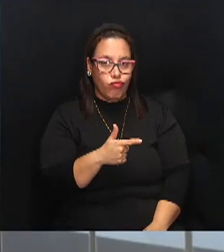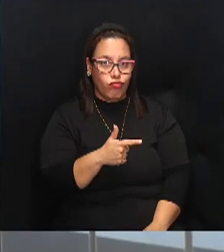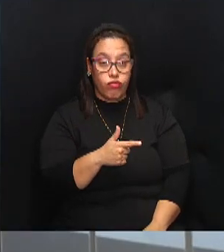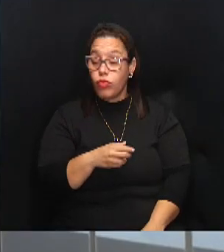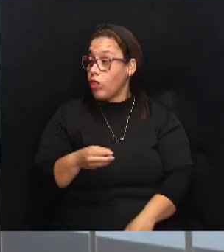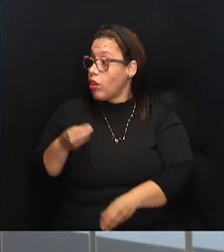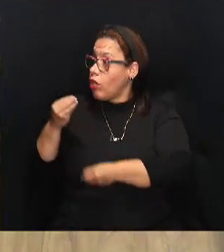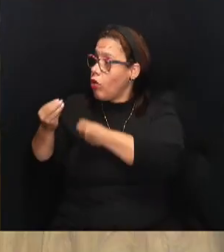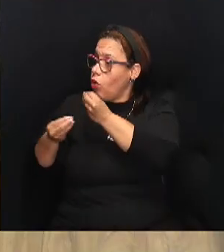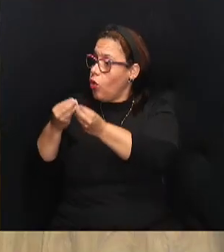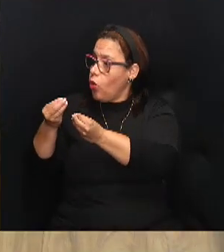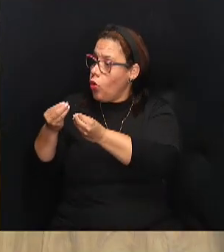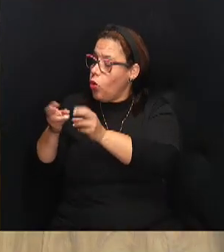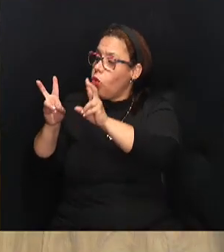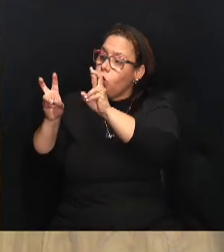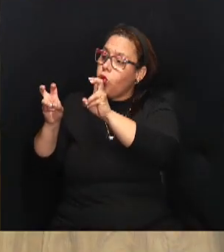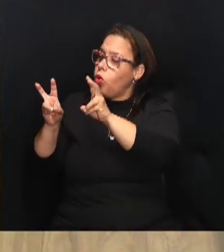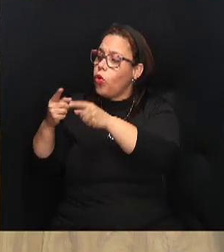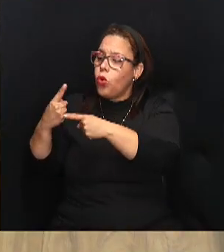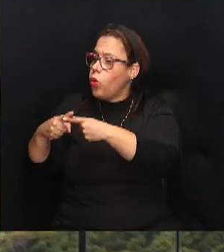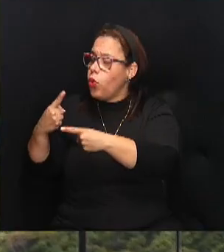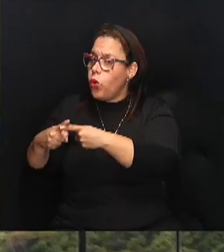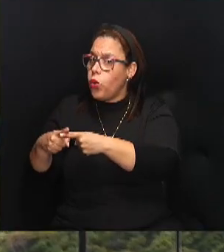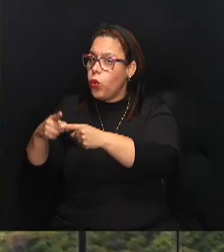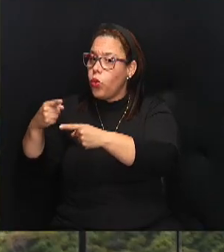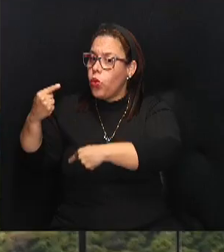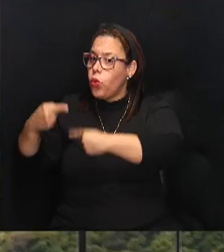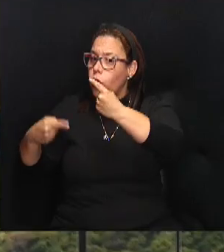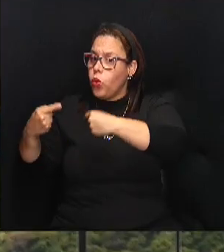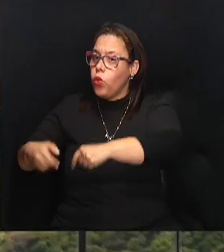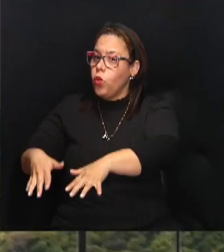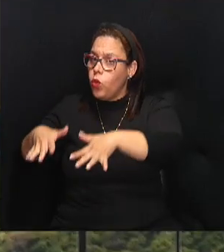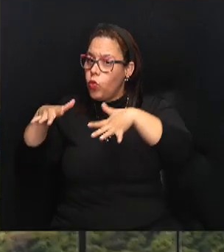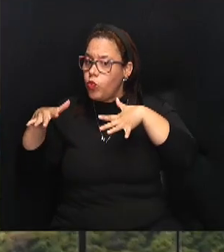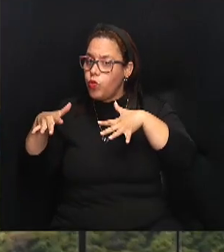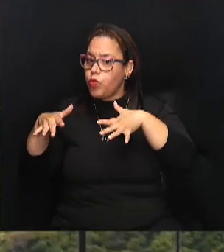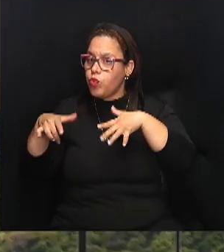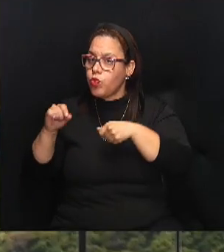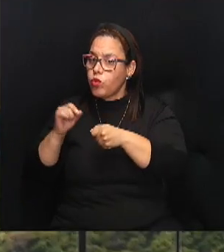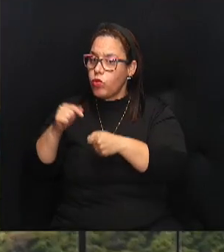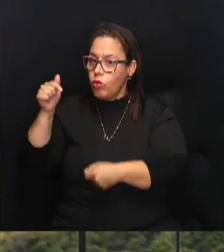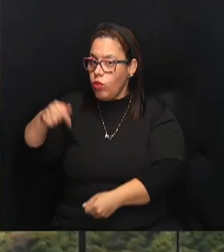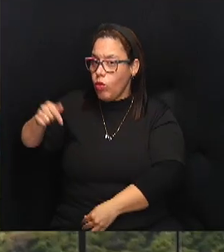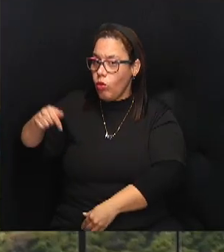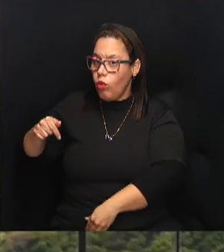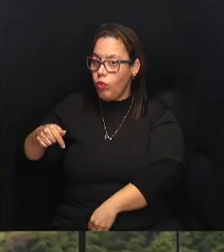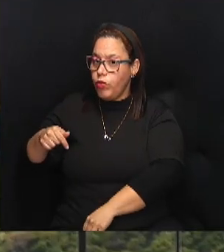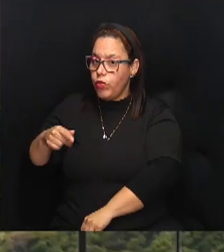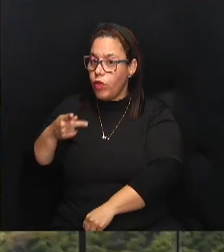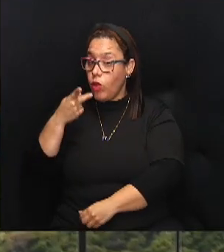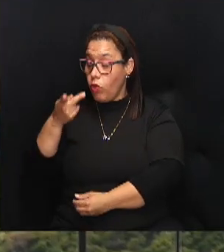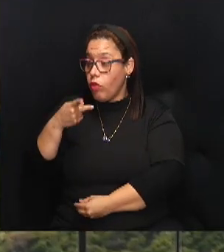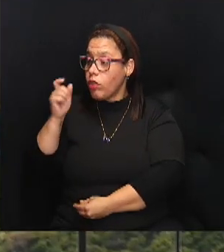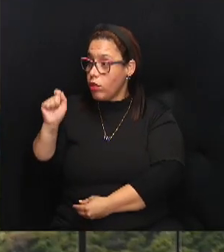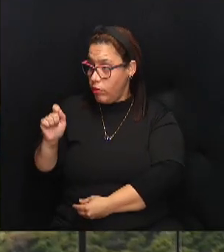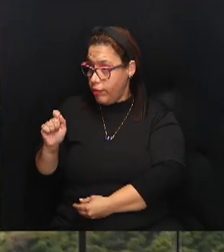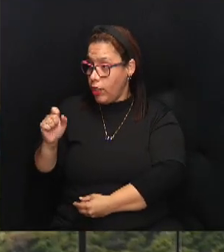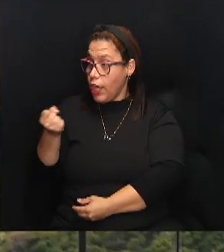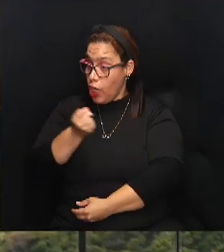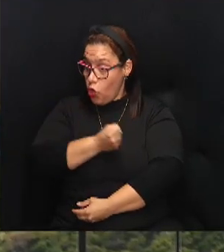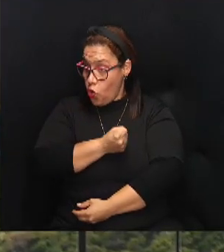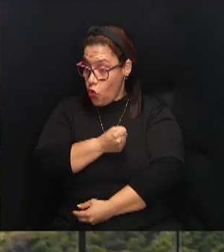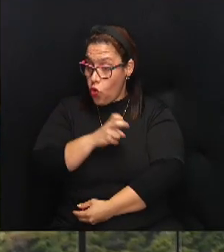Então, exatamente sobre isso, porque nesse debate público que foi realizado aqui na Câmara, né, foi dito exatamente este número,